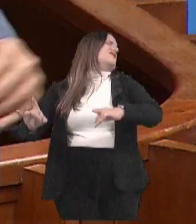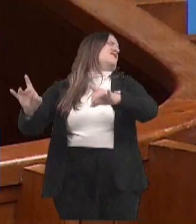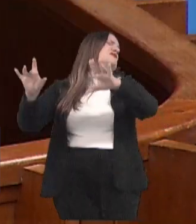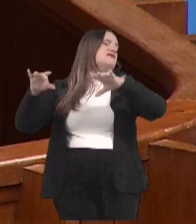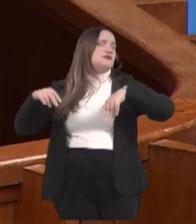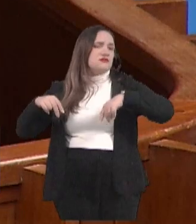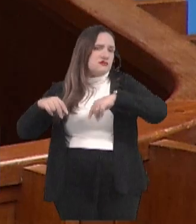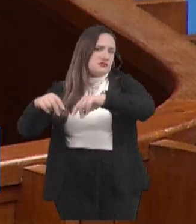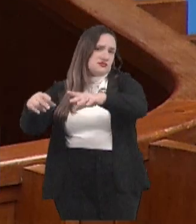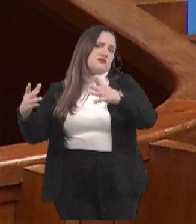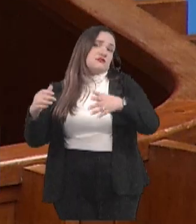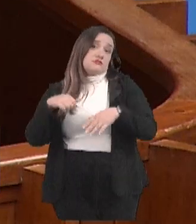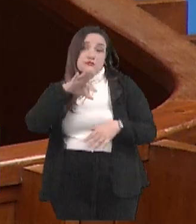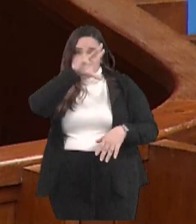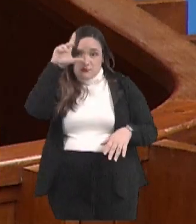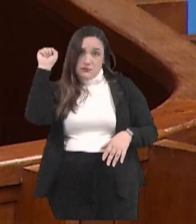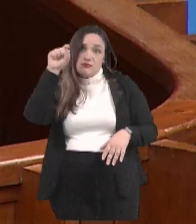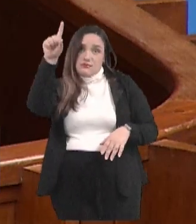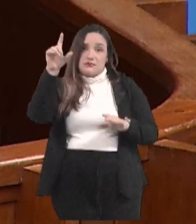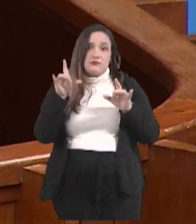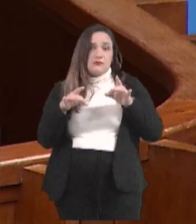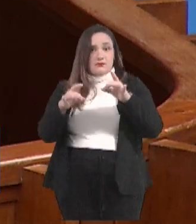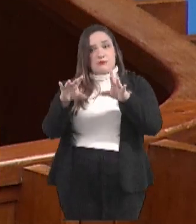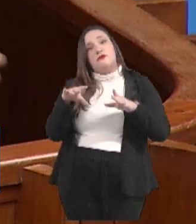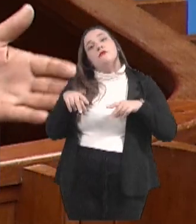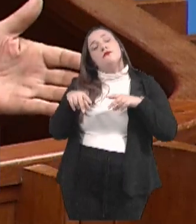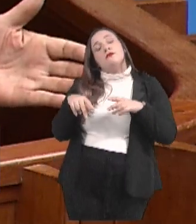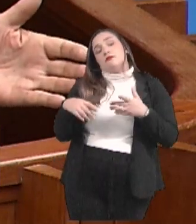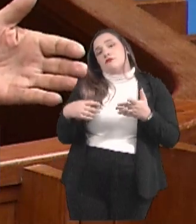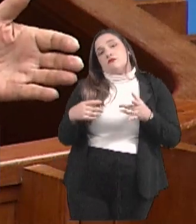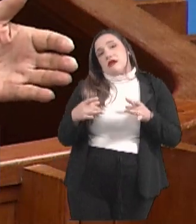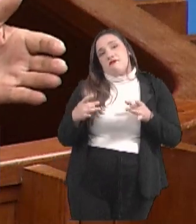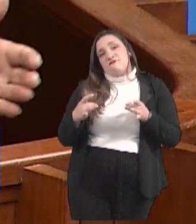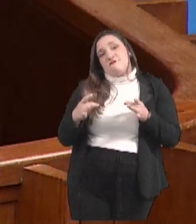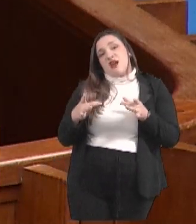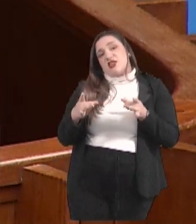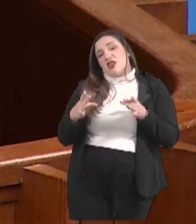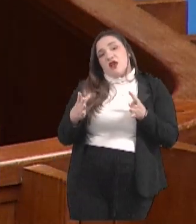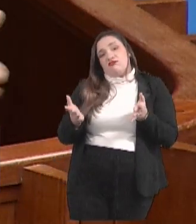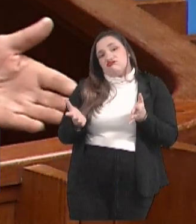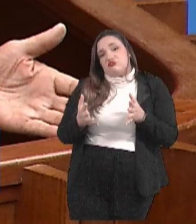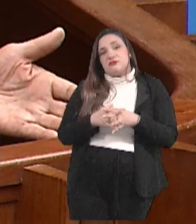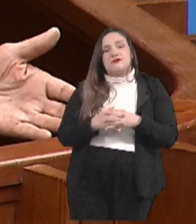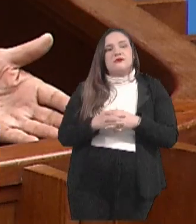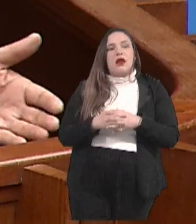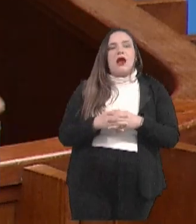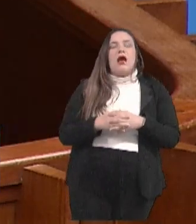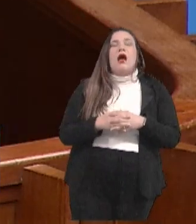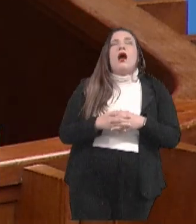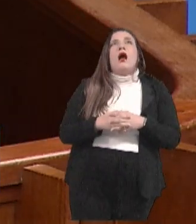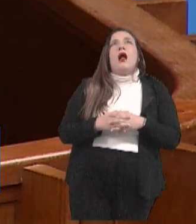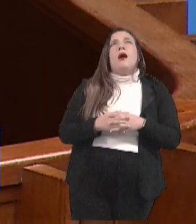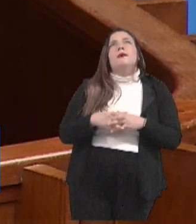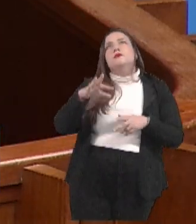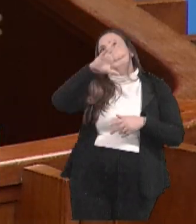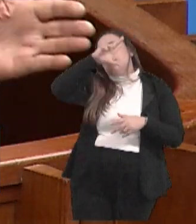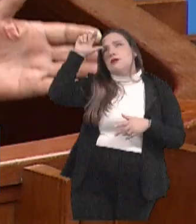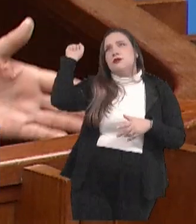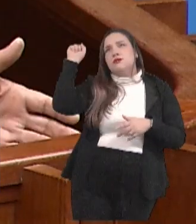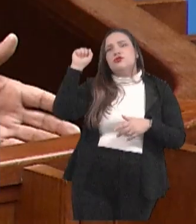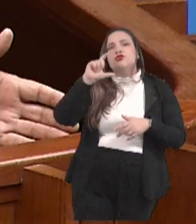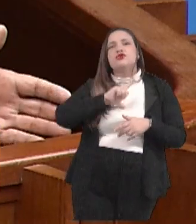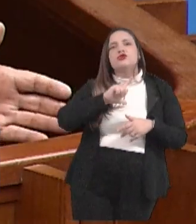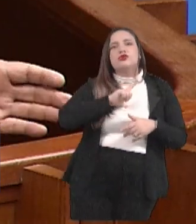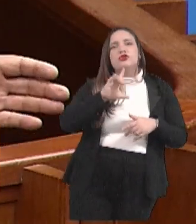ainda explorava aqui, até 1943, a única economia que tinha no Mato Grosso era